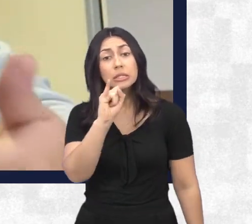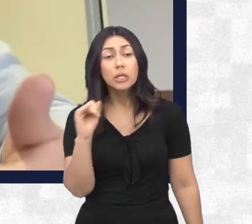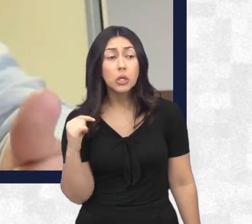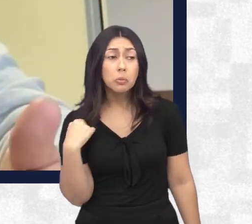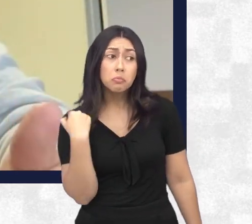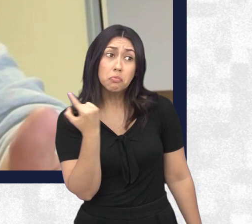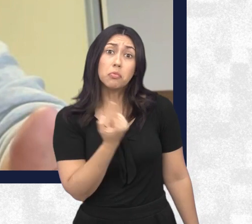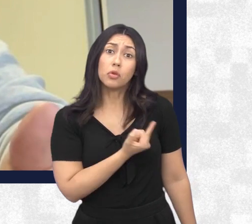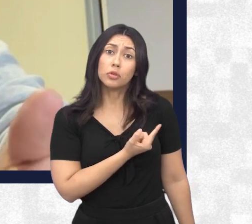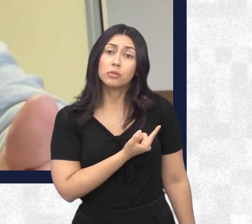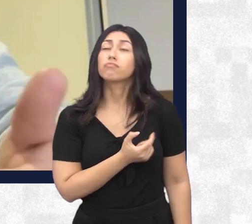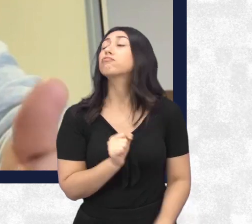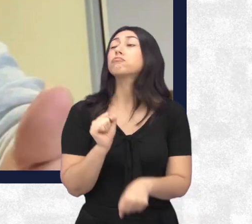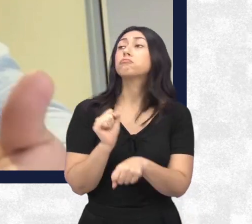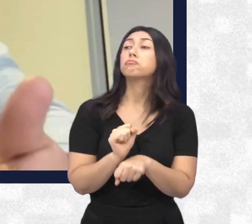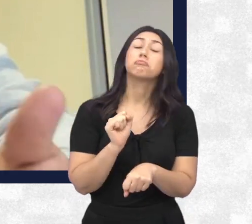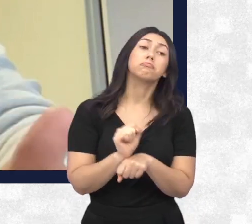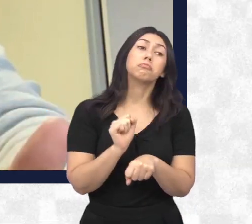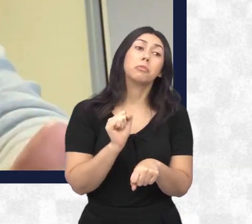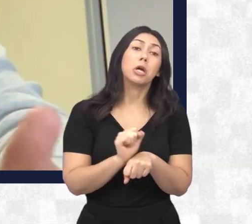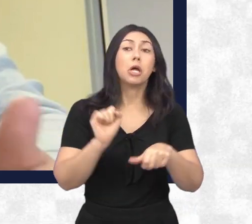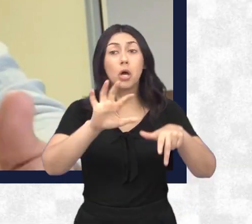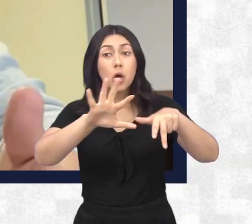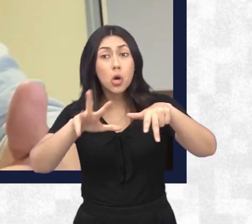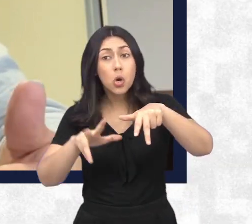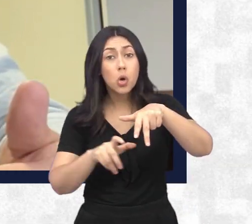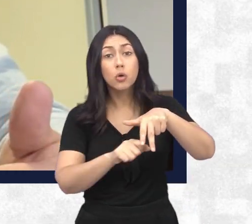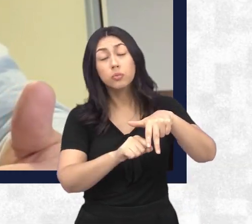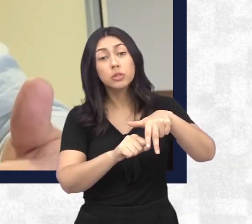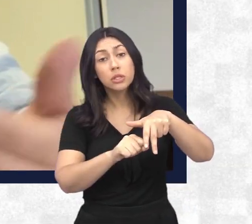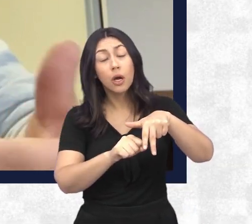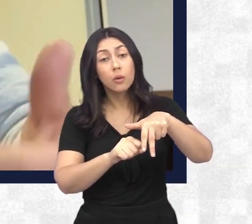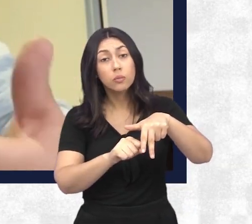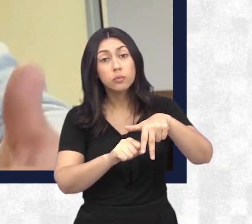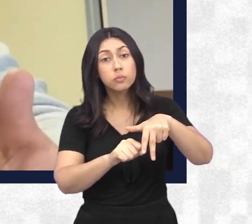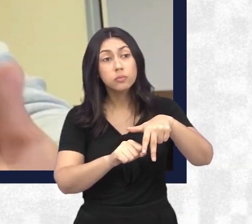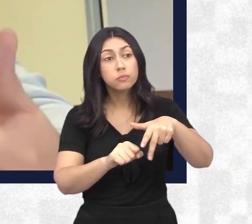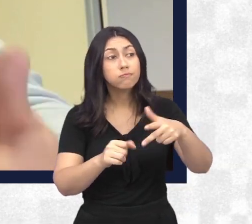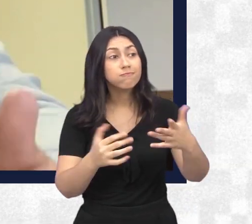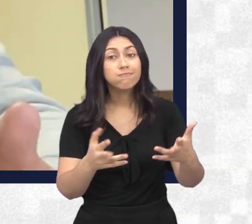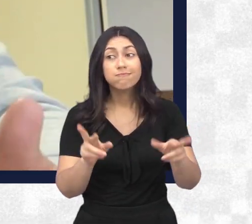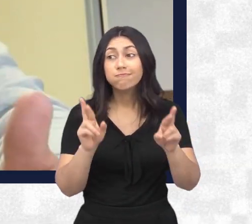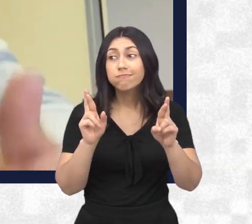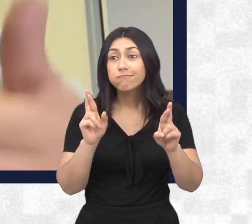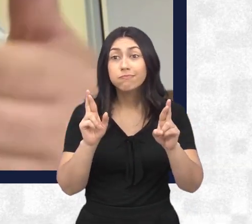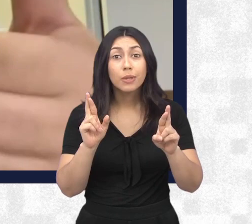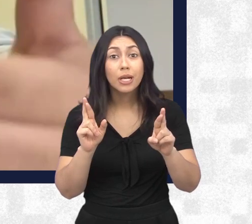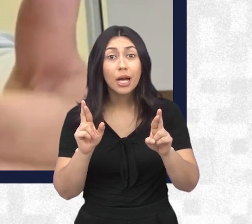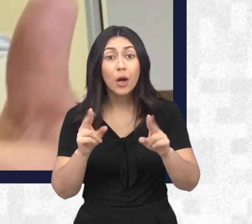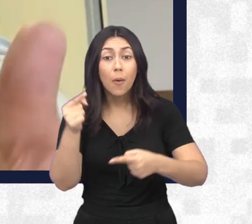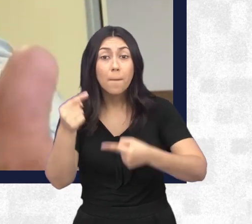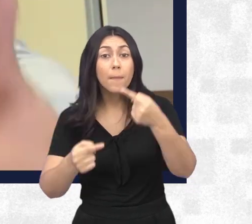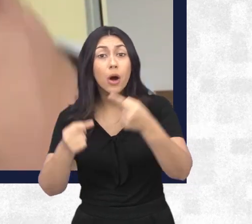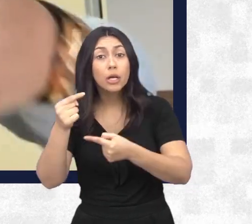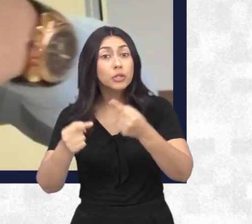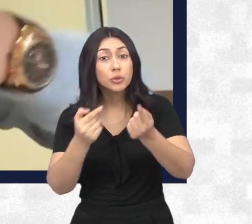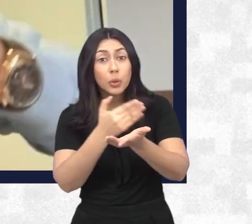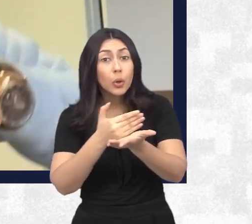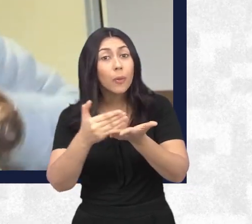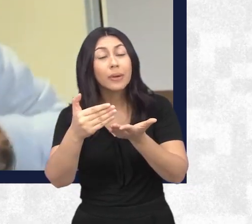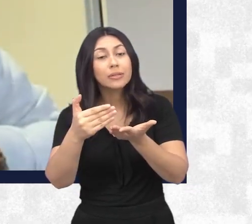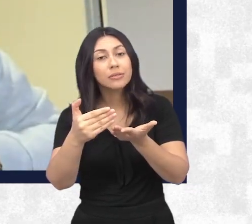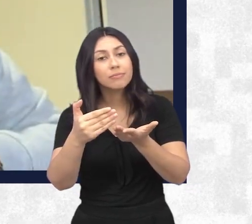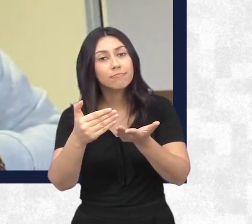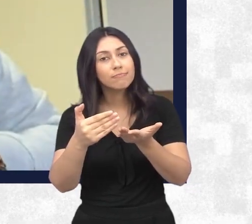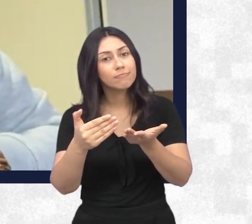esperar que esse problema da corrupção, essa necessidade de transparência parta dos políticos